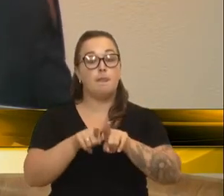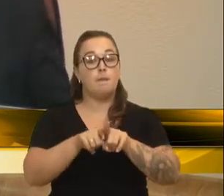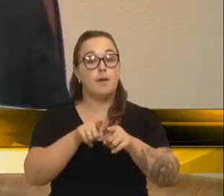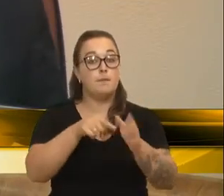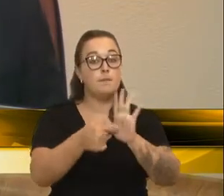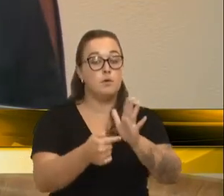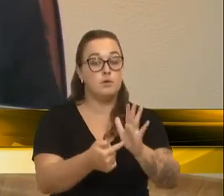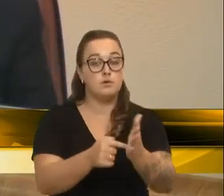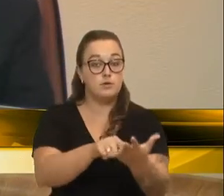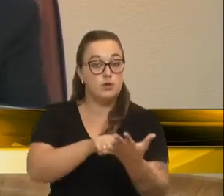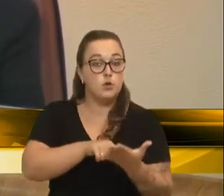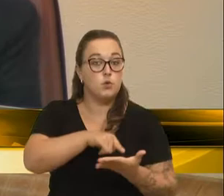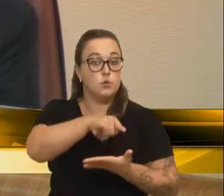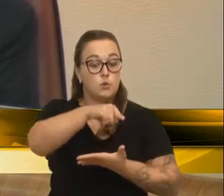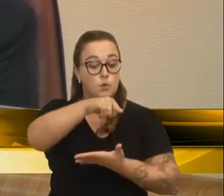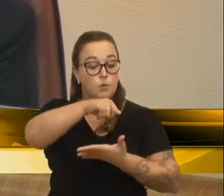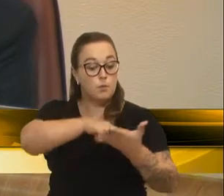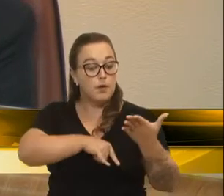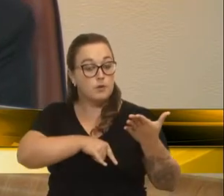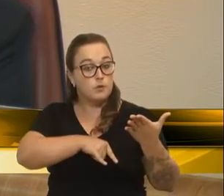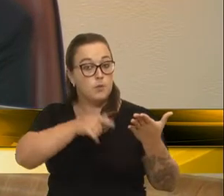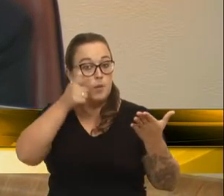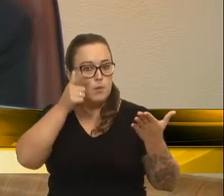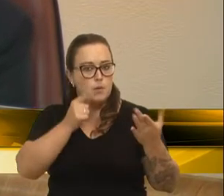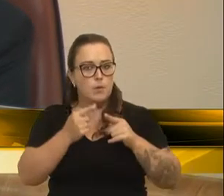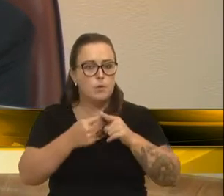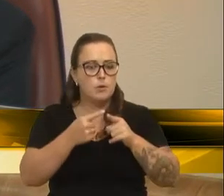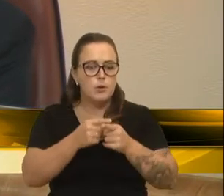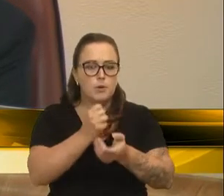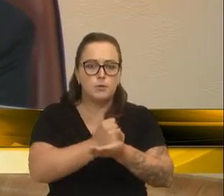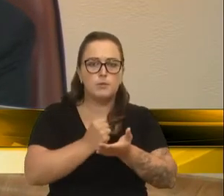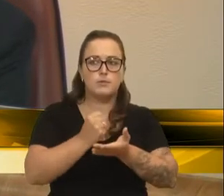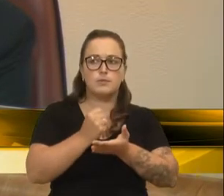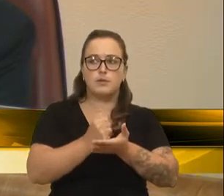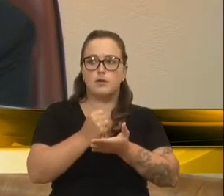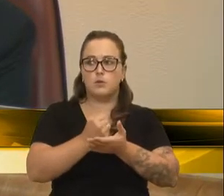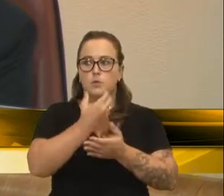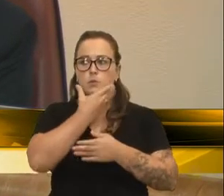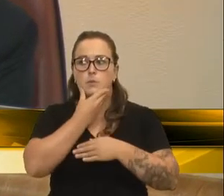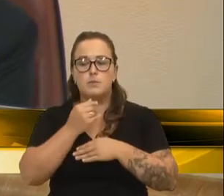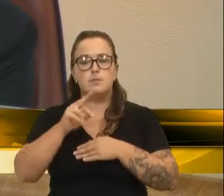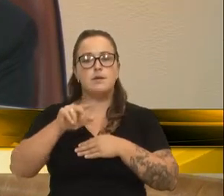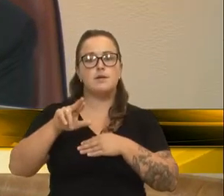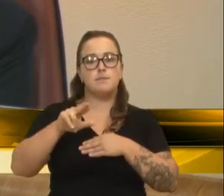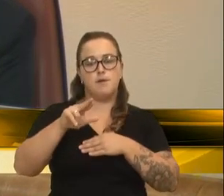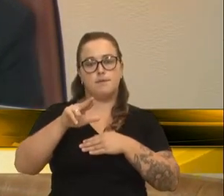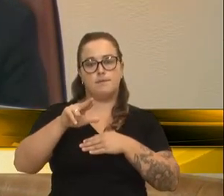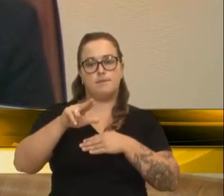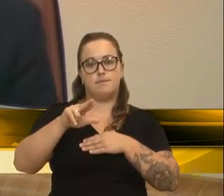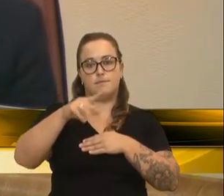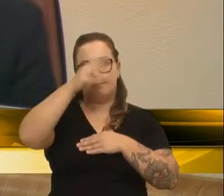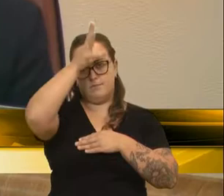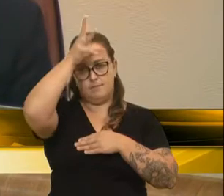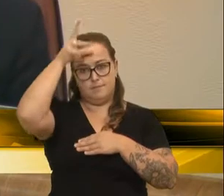legal que lastreou a sua declaração e o processo administrativo de nomeação do comissionado.